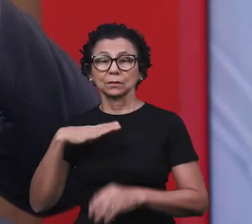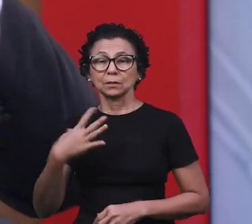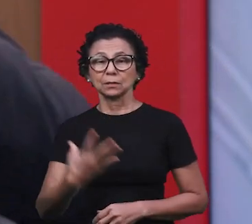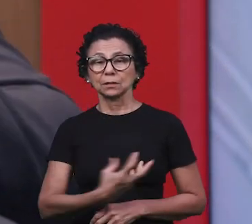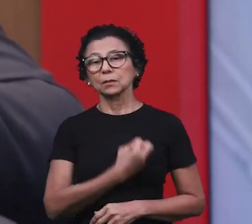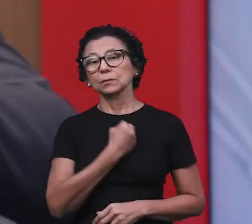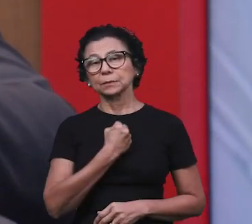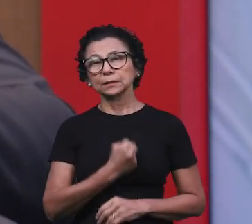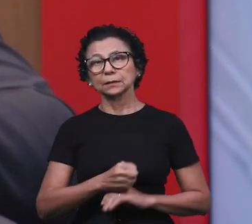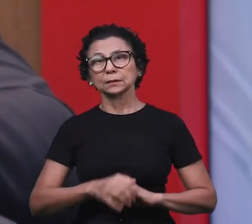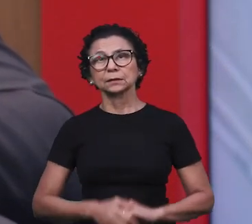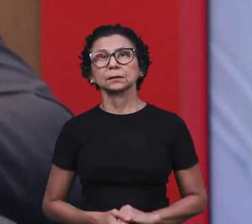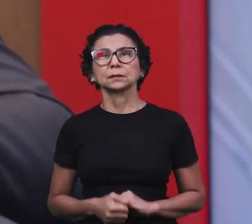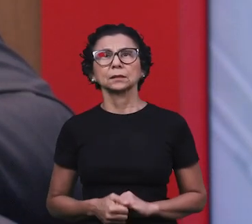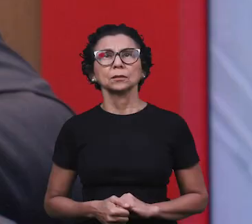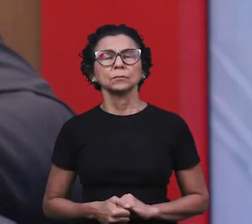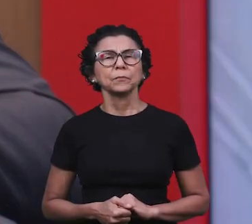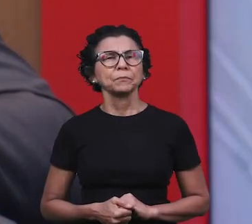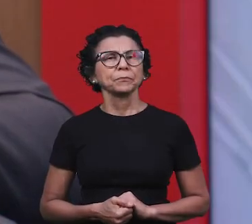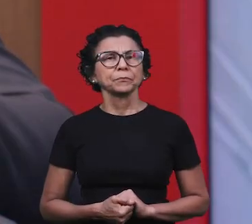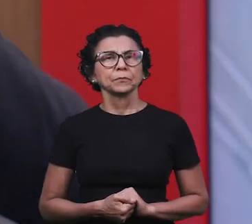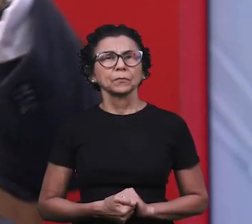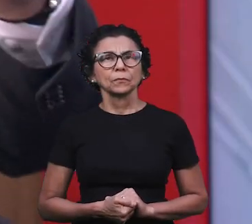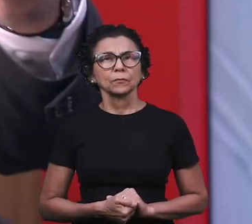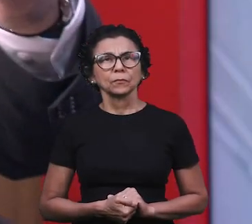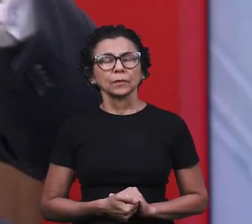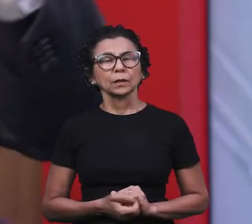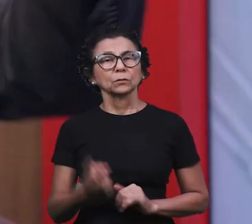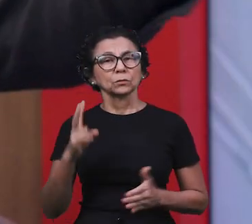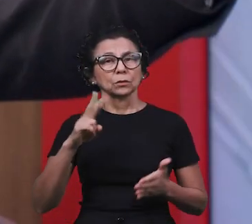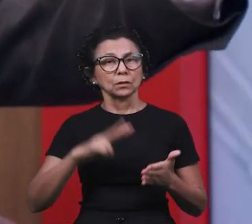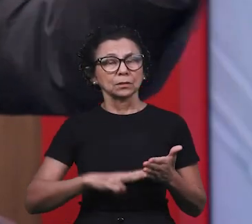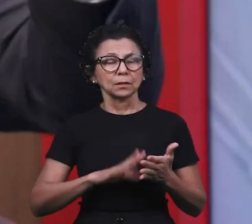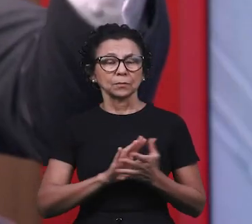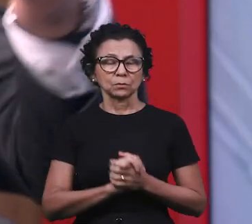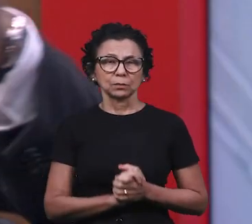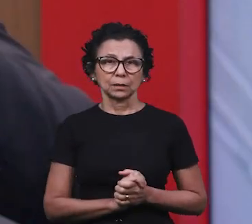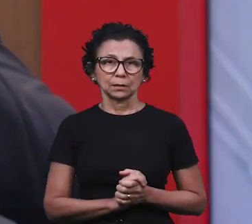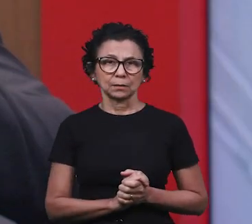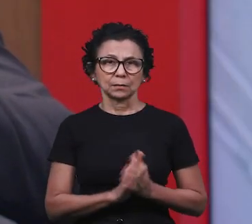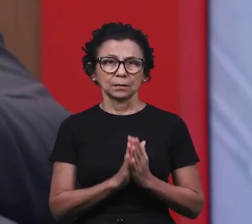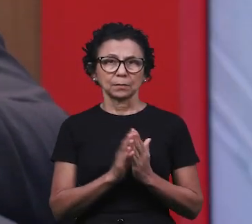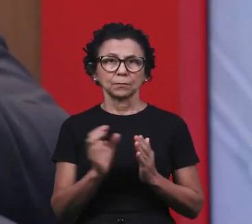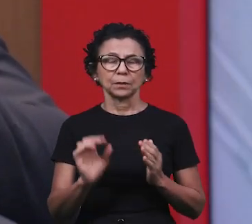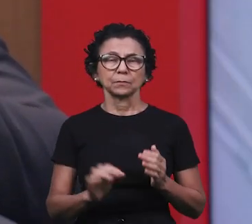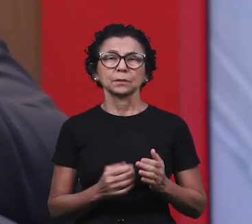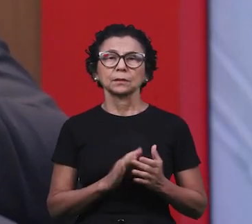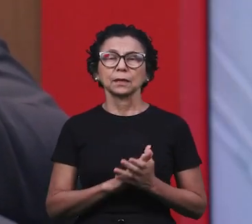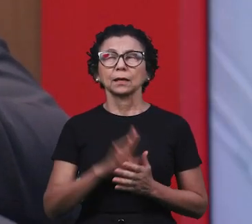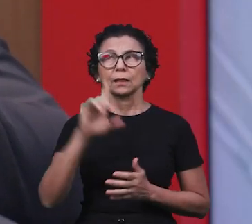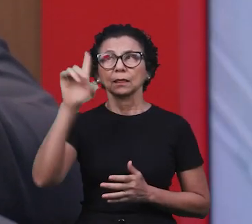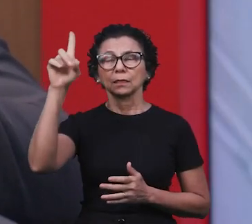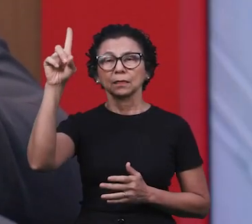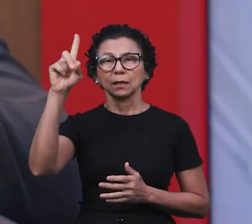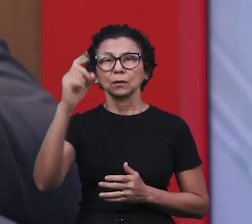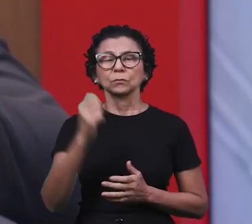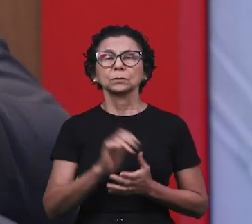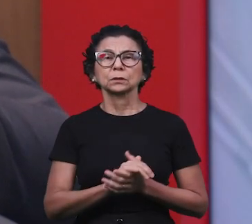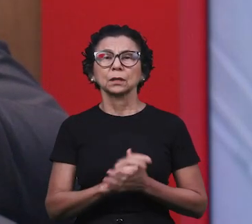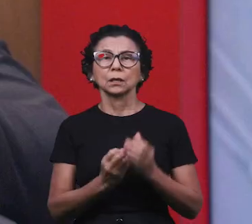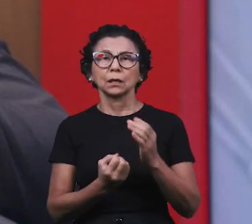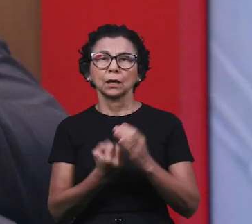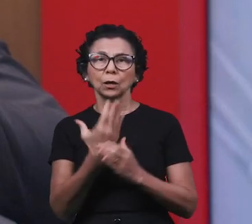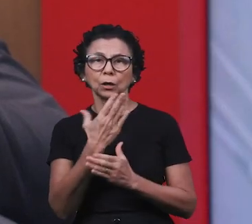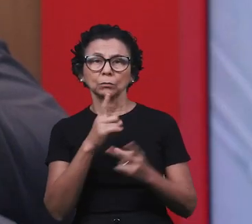uma obra de salvação, e eu faço questão, pastor, de frisar o que nós debulhamos durante muitos programas. A palavra de Deus tem